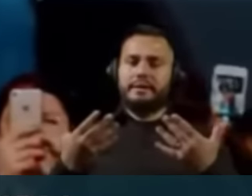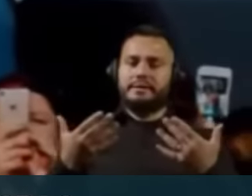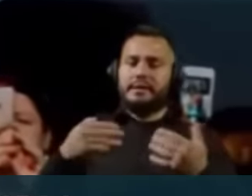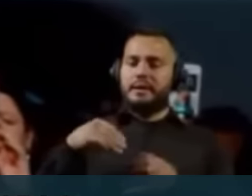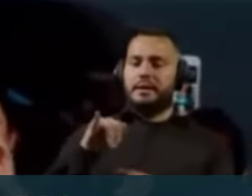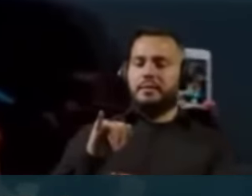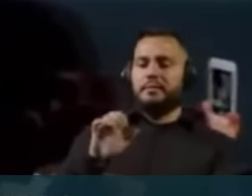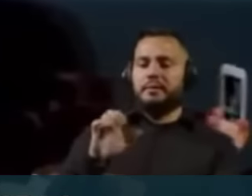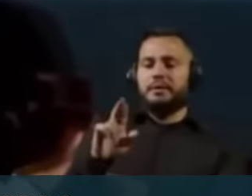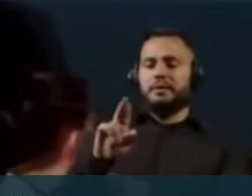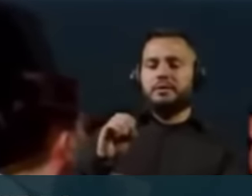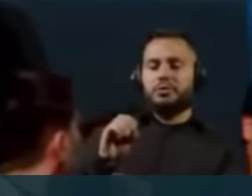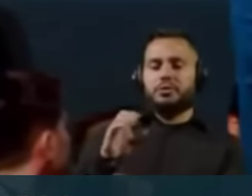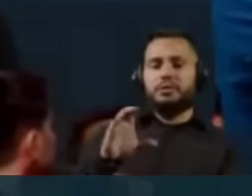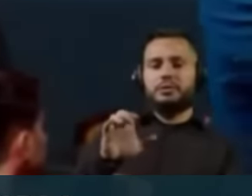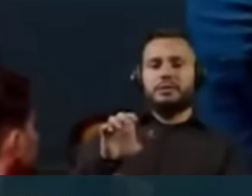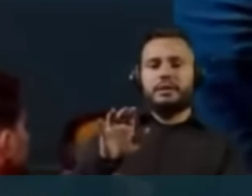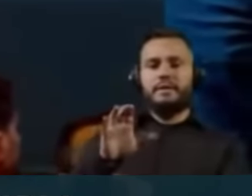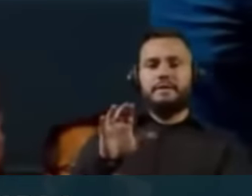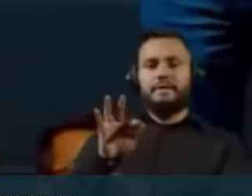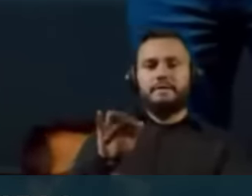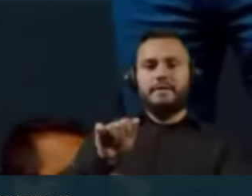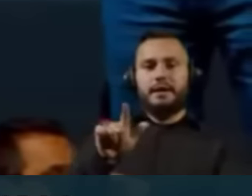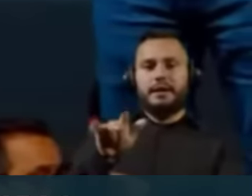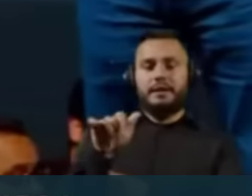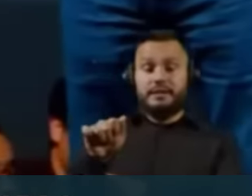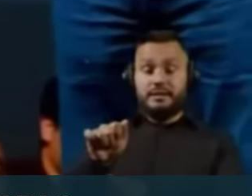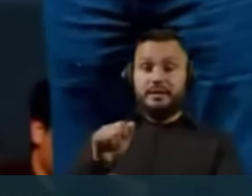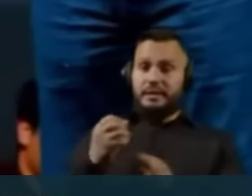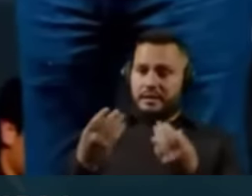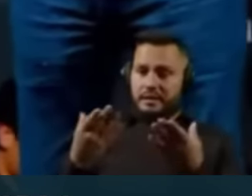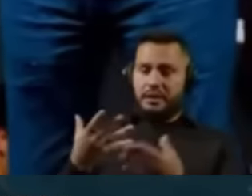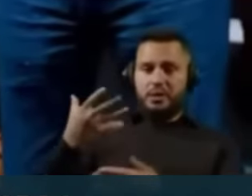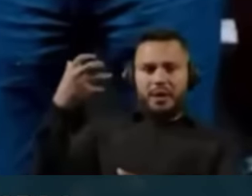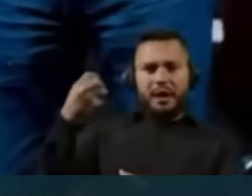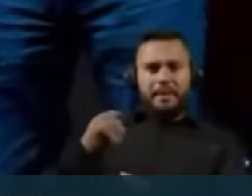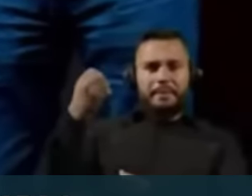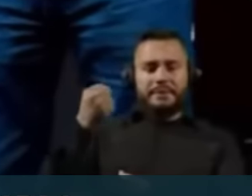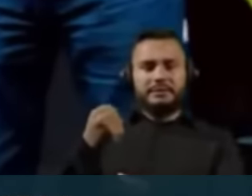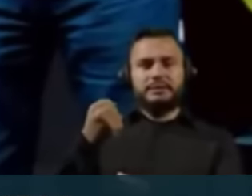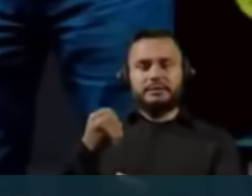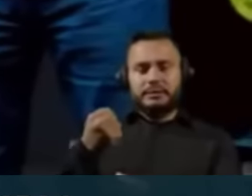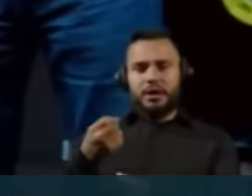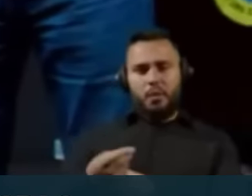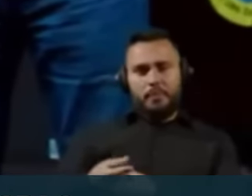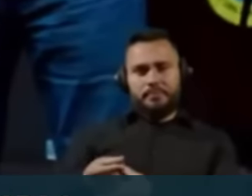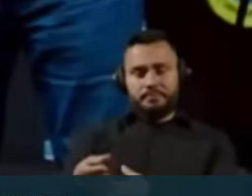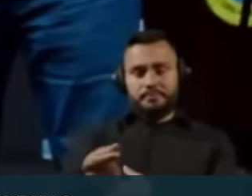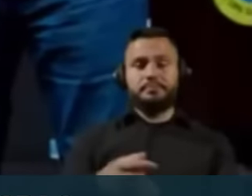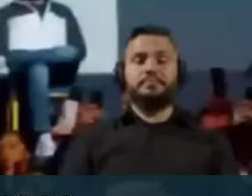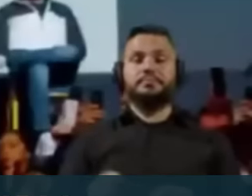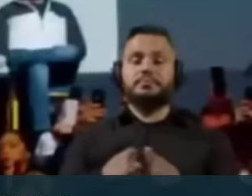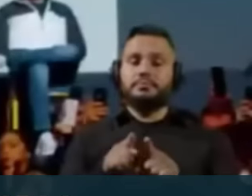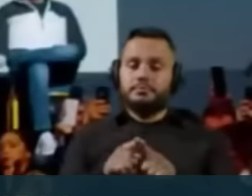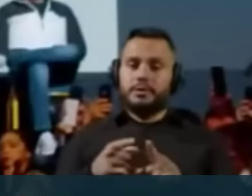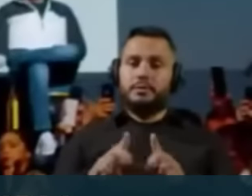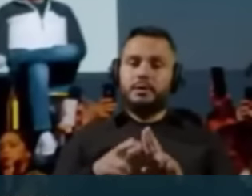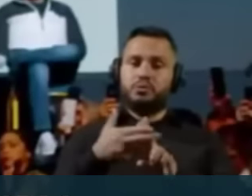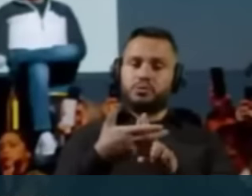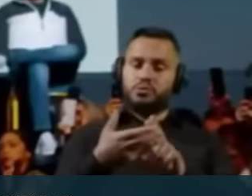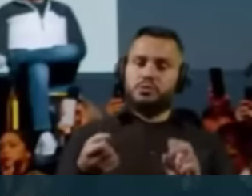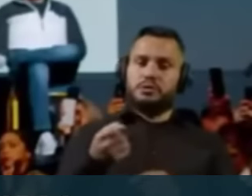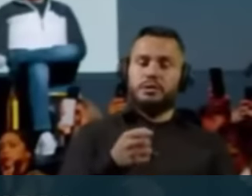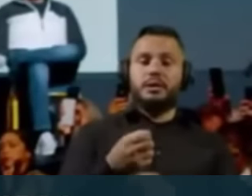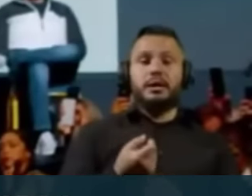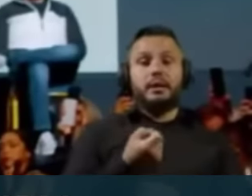vitalícia. Nós conseguimos incluir no SUS a medicação de alto custo para a AMI. Nós investimos